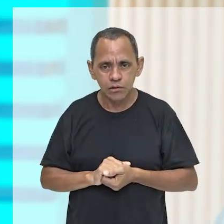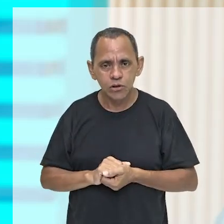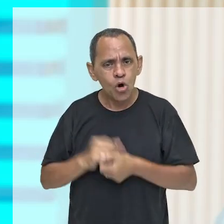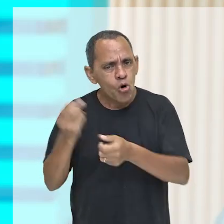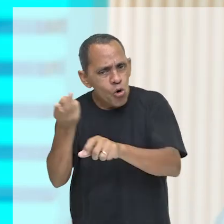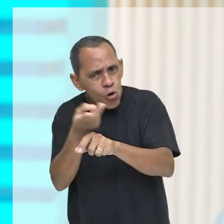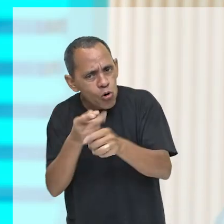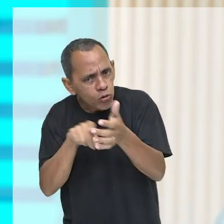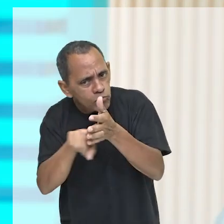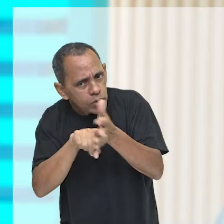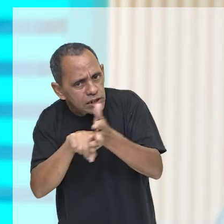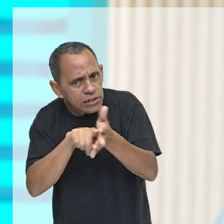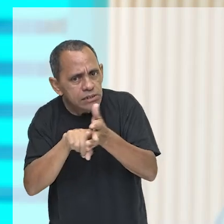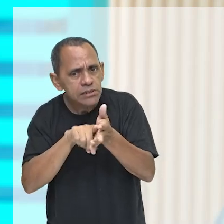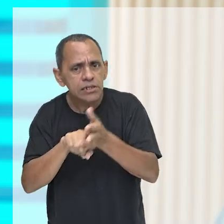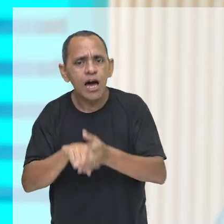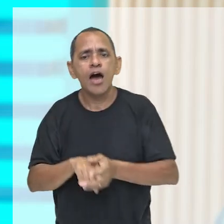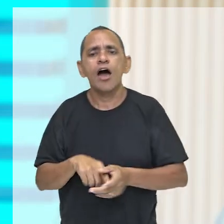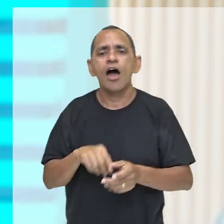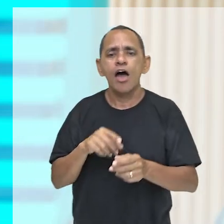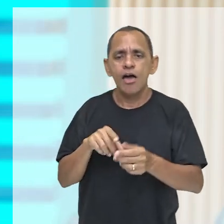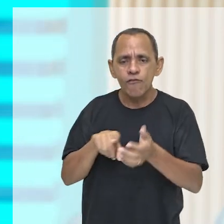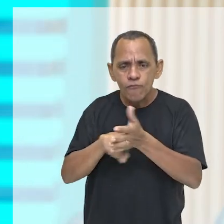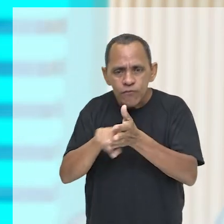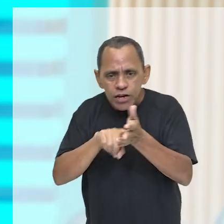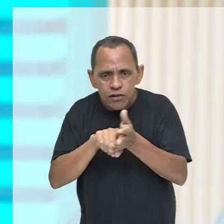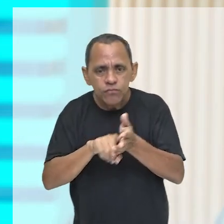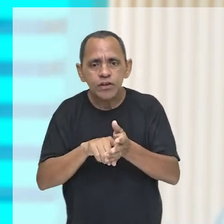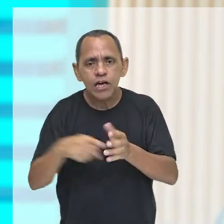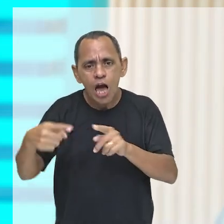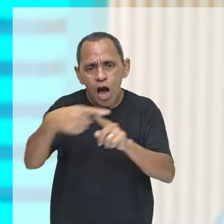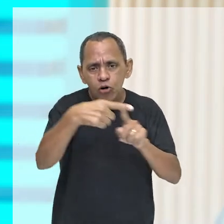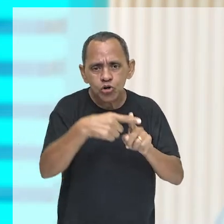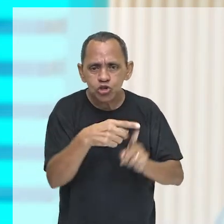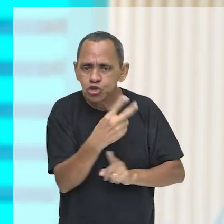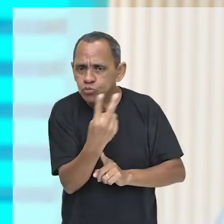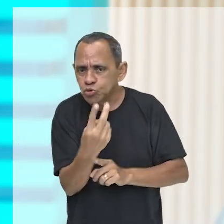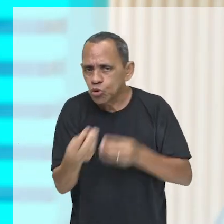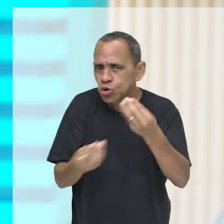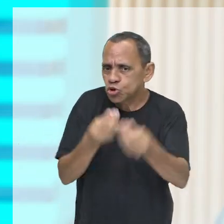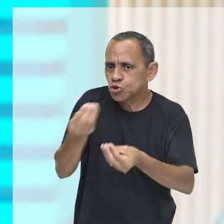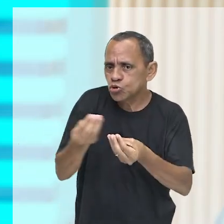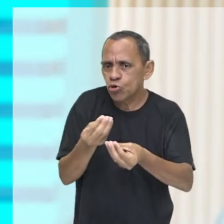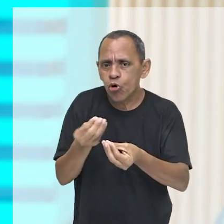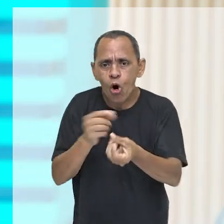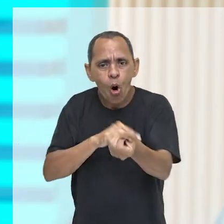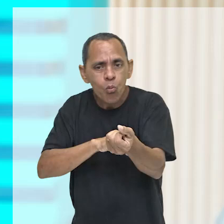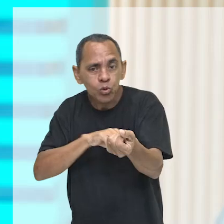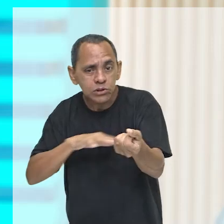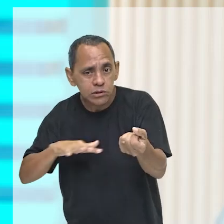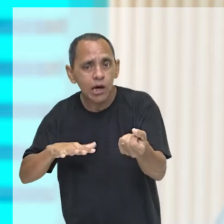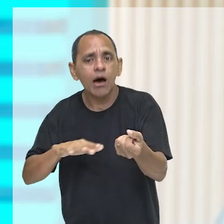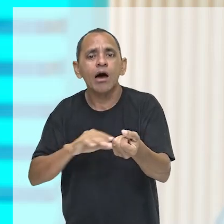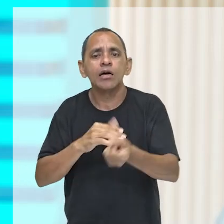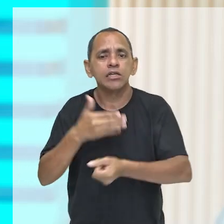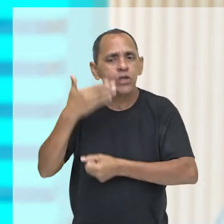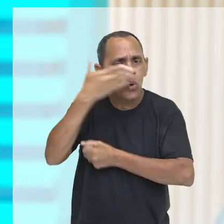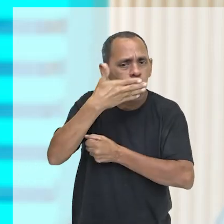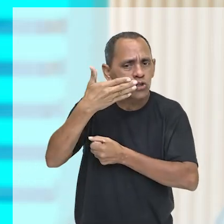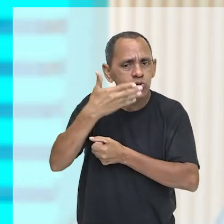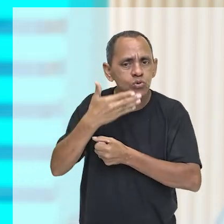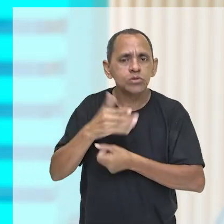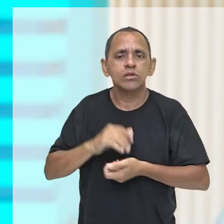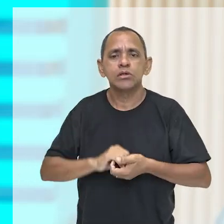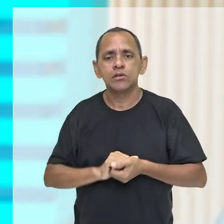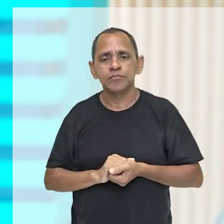ser obeso para ter um diabetes do tipo 2. Às vezes pessoa magrinha tem. Por quê? Porque se alimenta